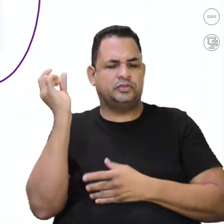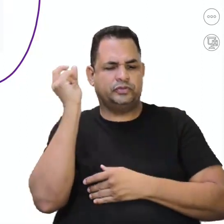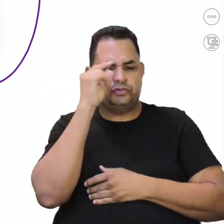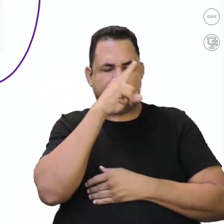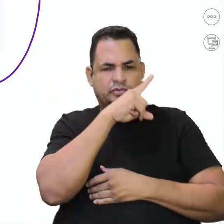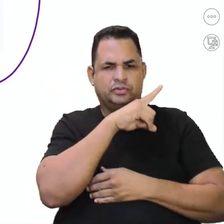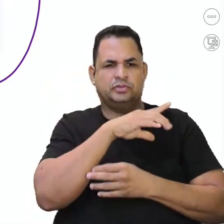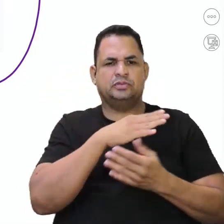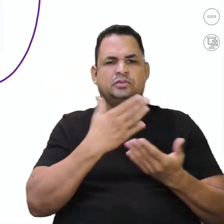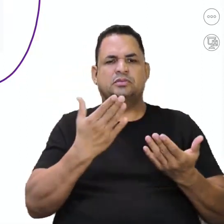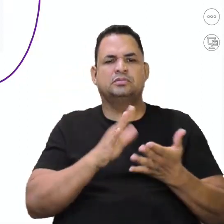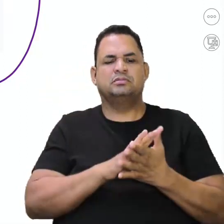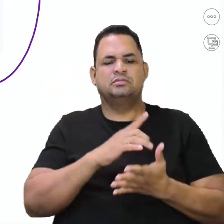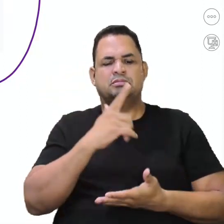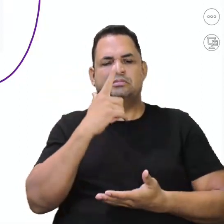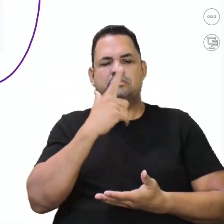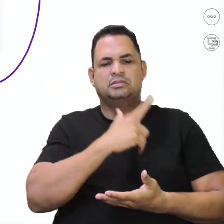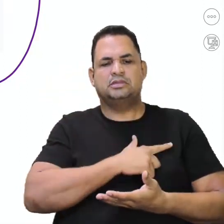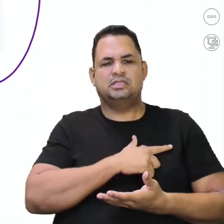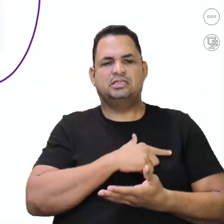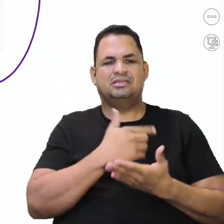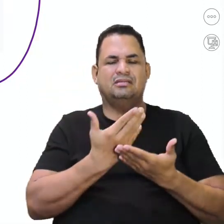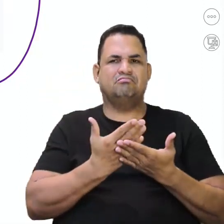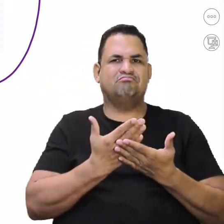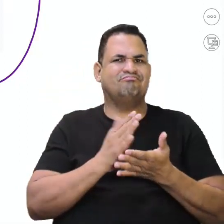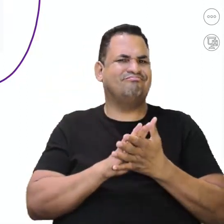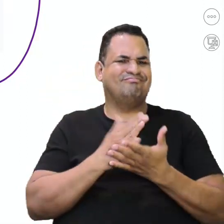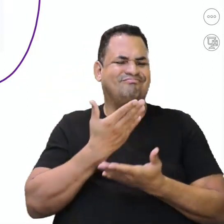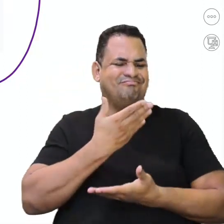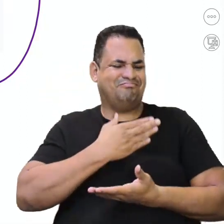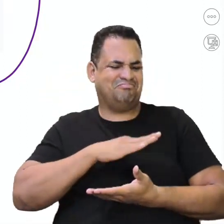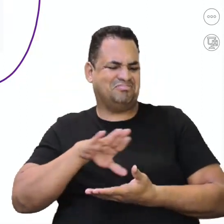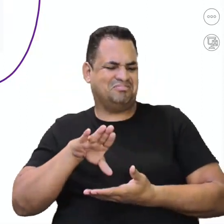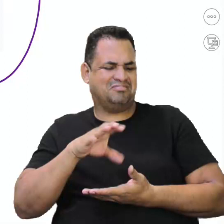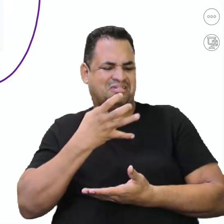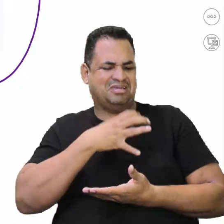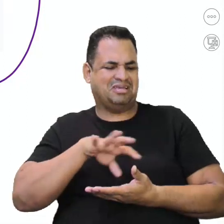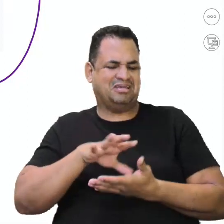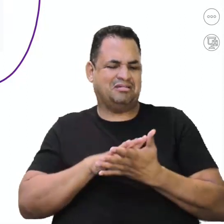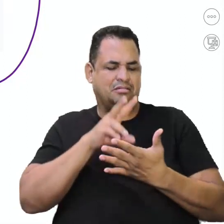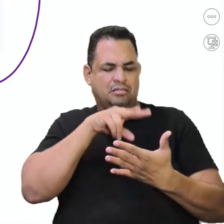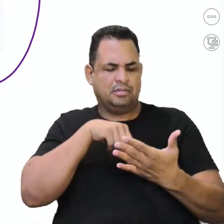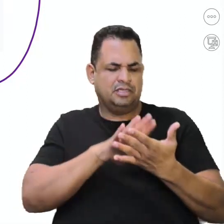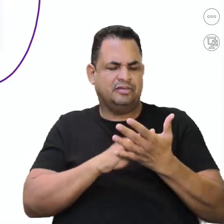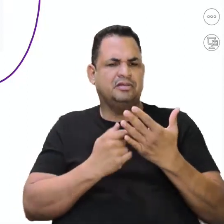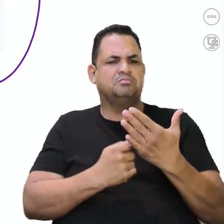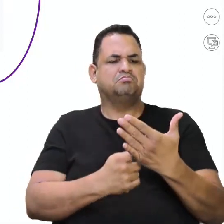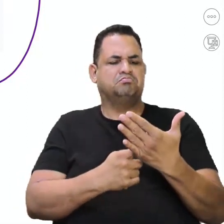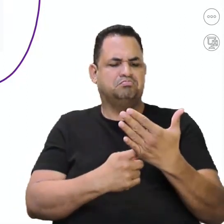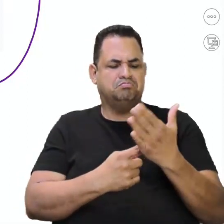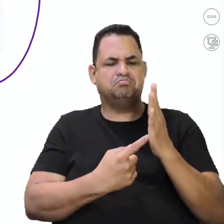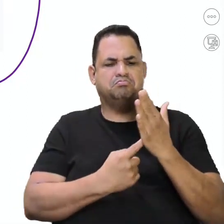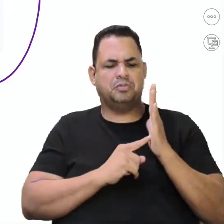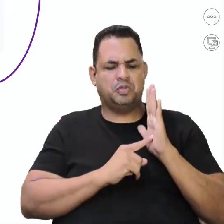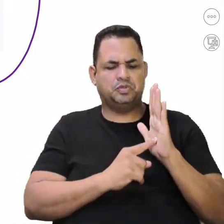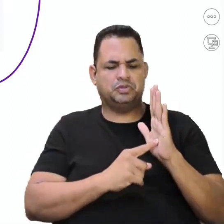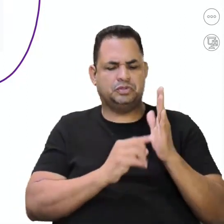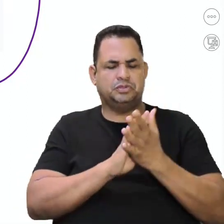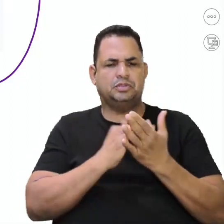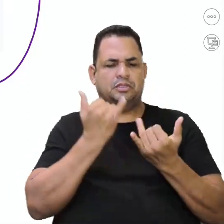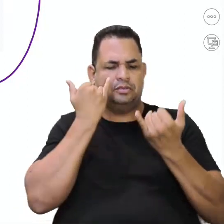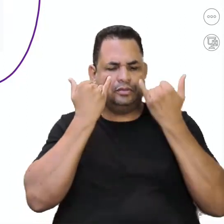complexas, chatinhas, que às vezes você, não estou a fim de ler, mas ele vai ali te mostrar uma informação complexa de uma